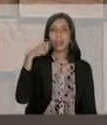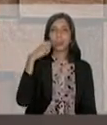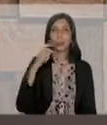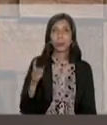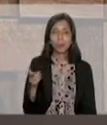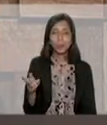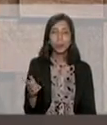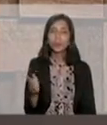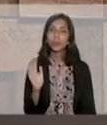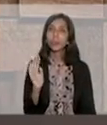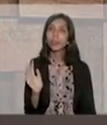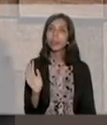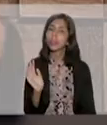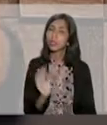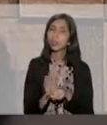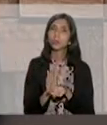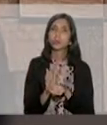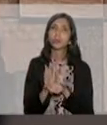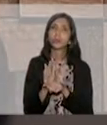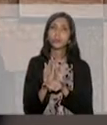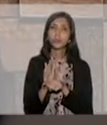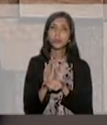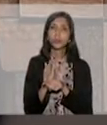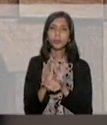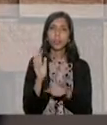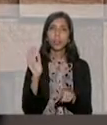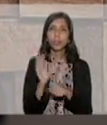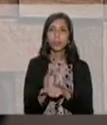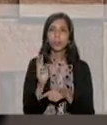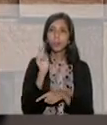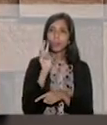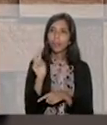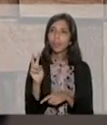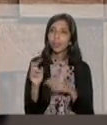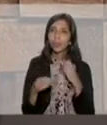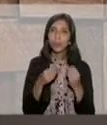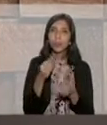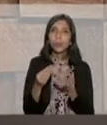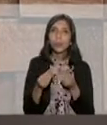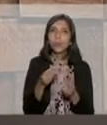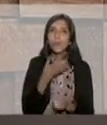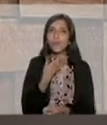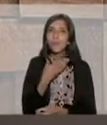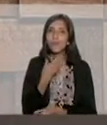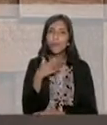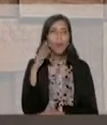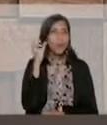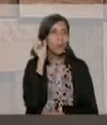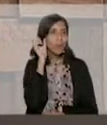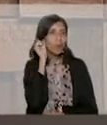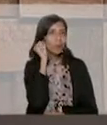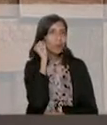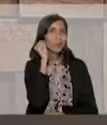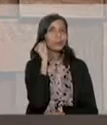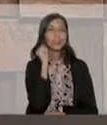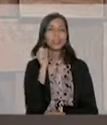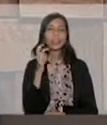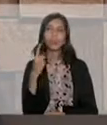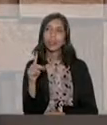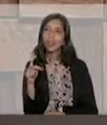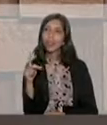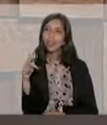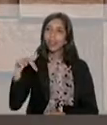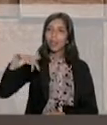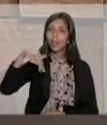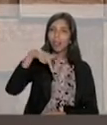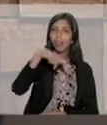o tempo todo no personagem. Mas isso ajuda, né? Isso ajuda você ver a voz, você ouvir a voz daquela pessoa,